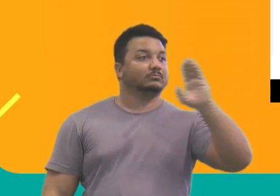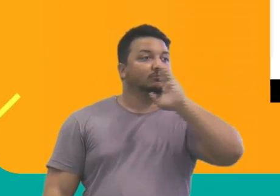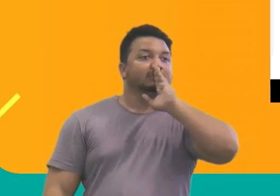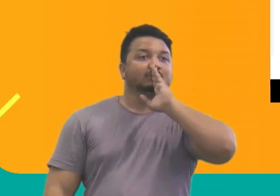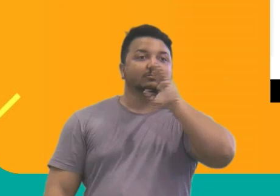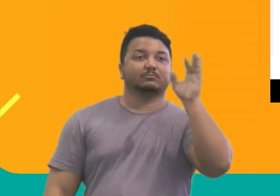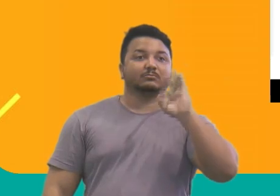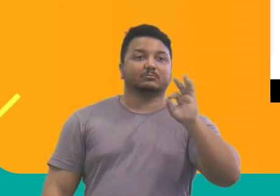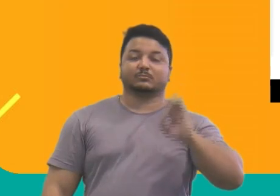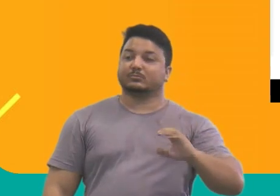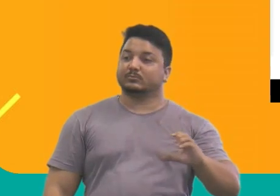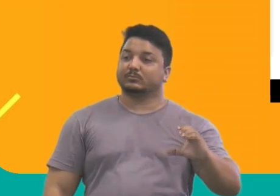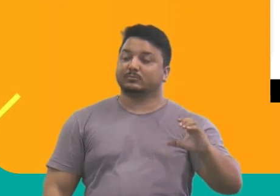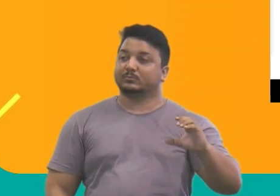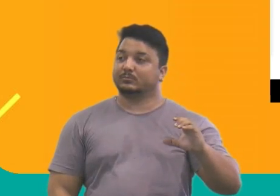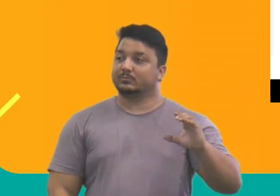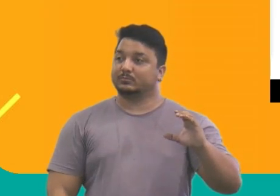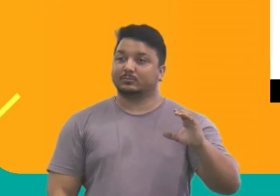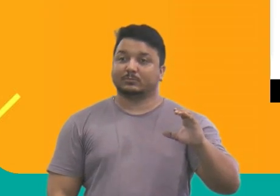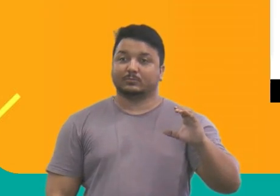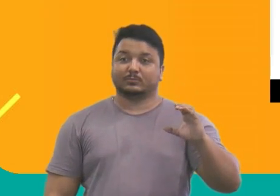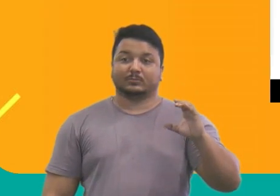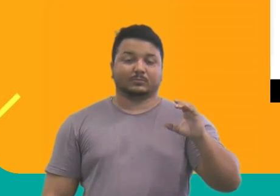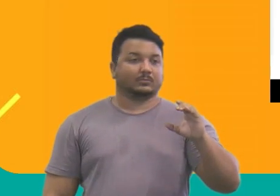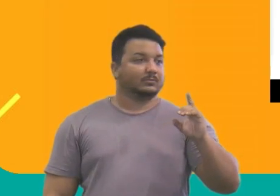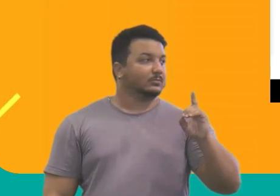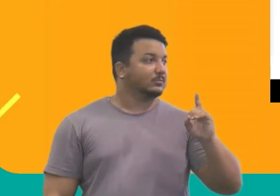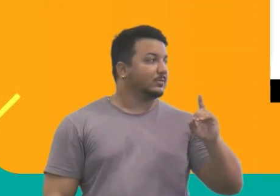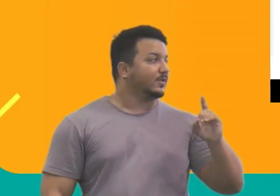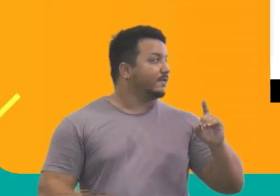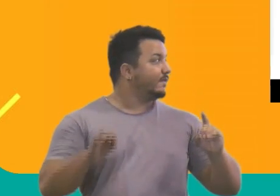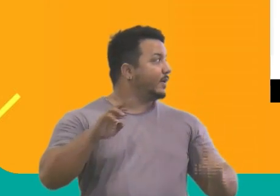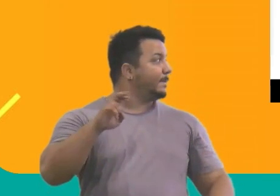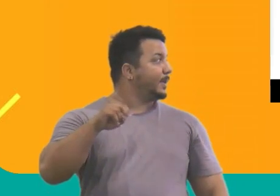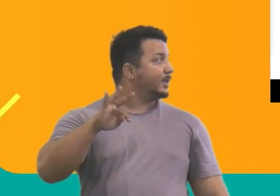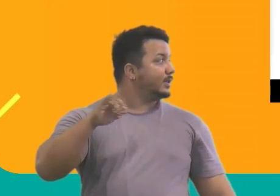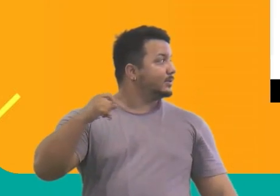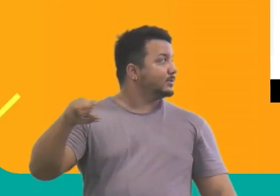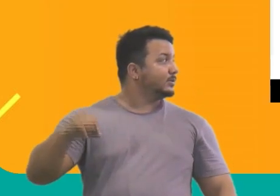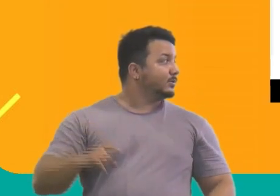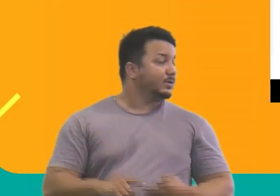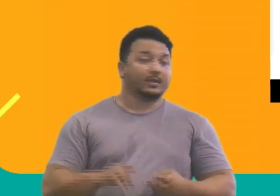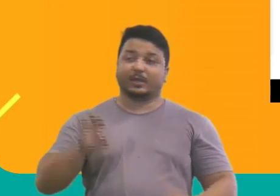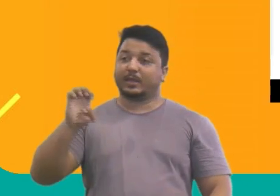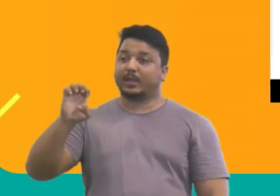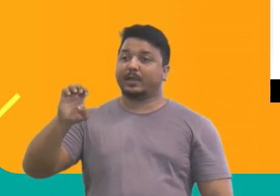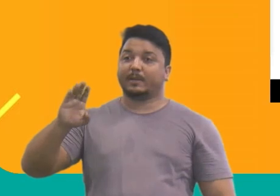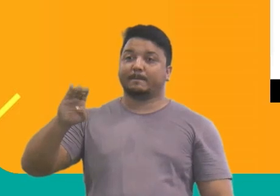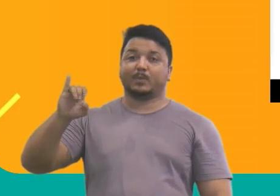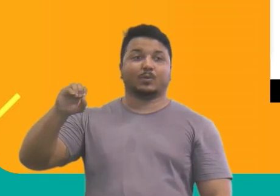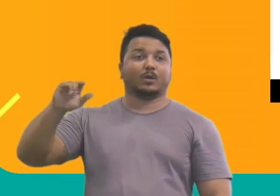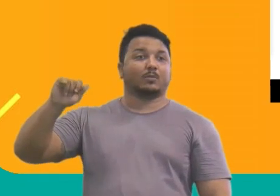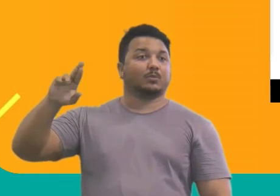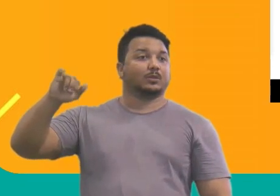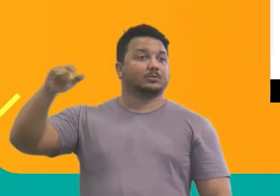Não, ninguém acha. D, fermentação? E item E,